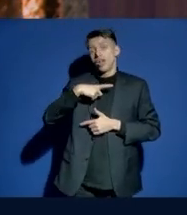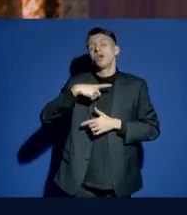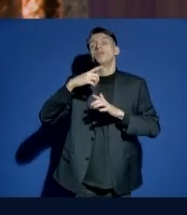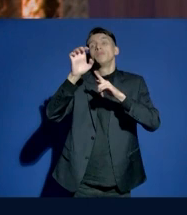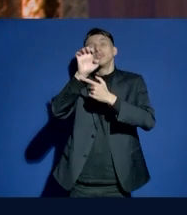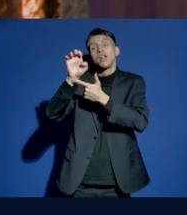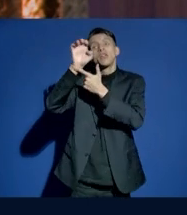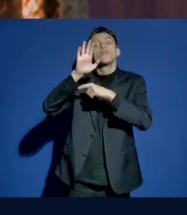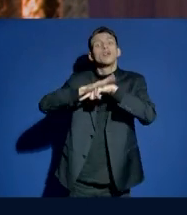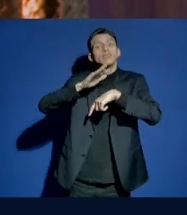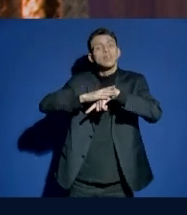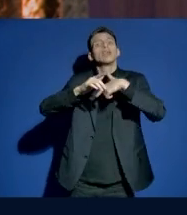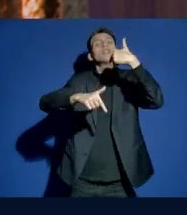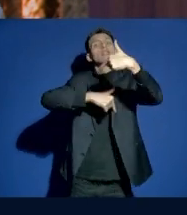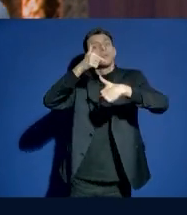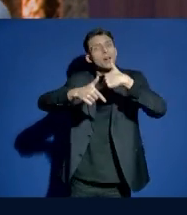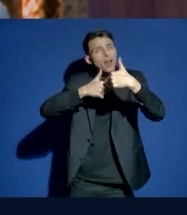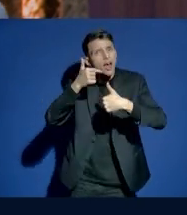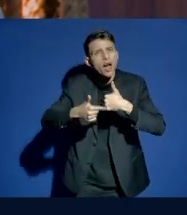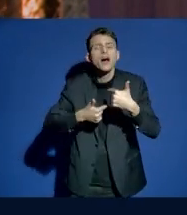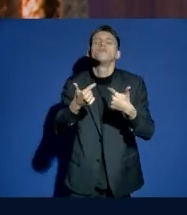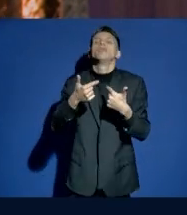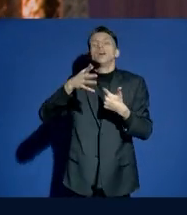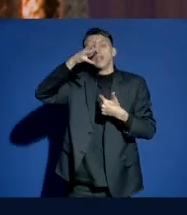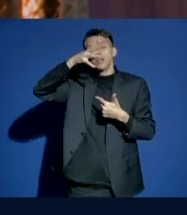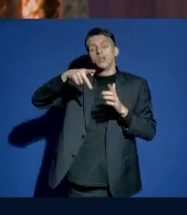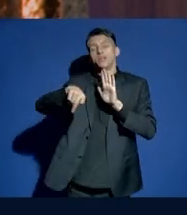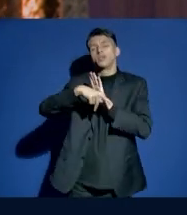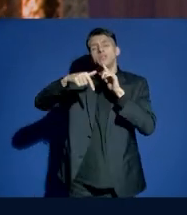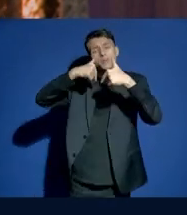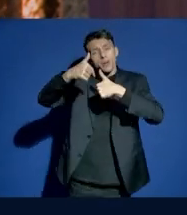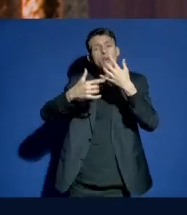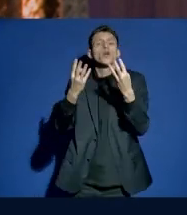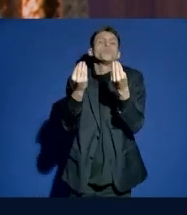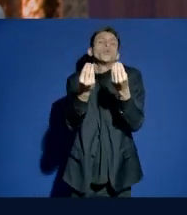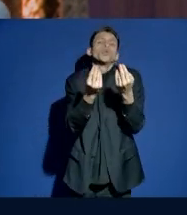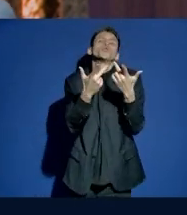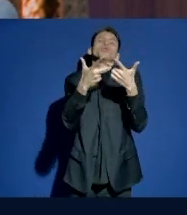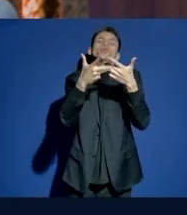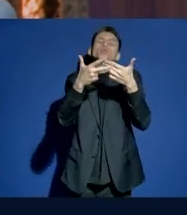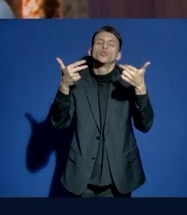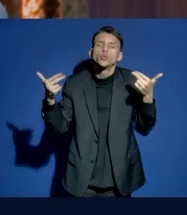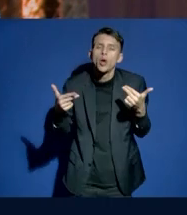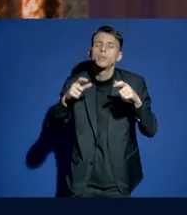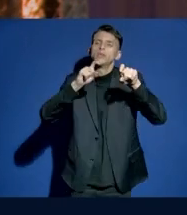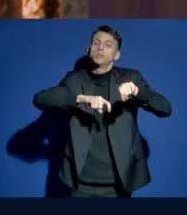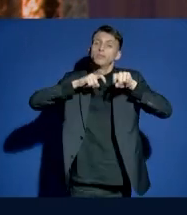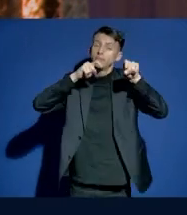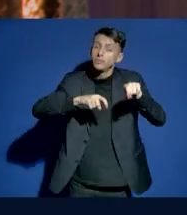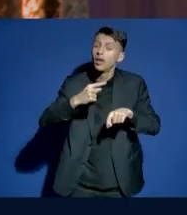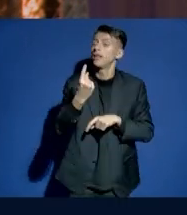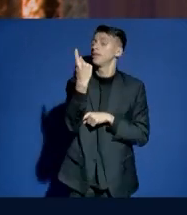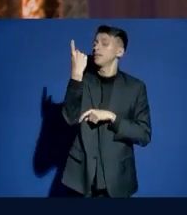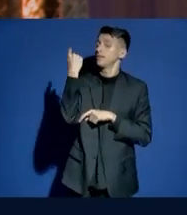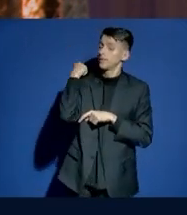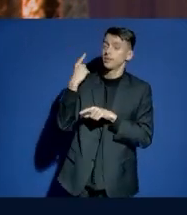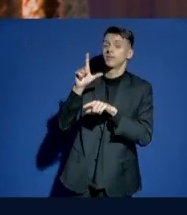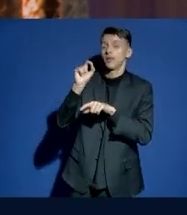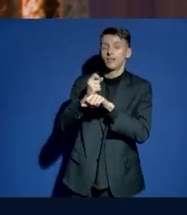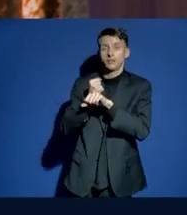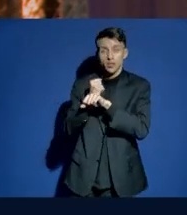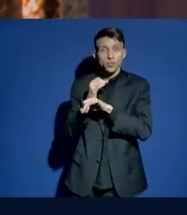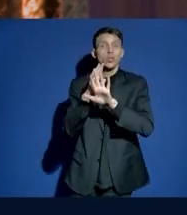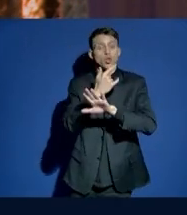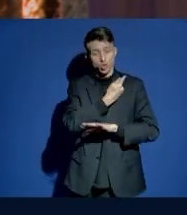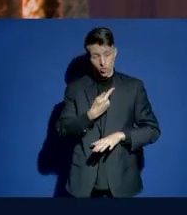que a economia privada e é muito bem que o setor comercial industrial forte desempenho a quase 10 anos e